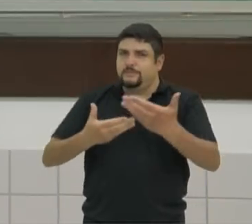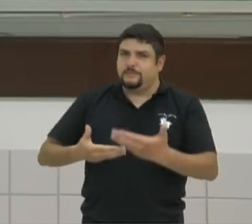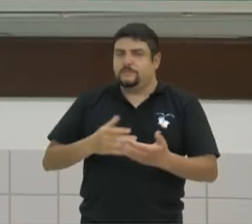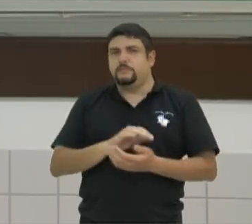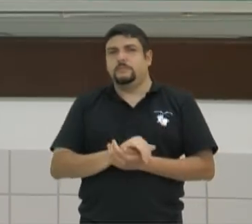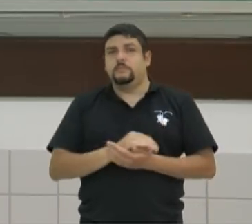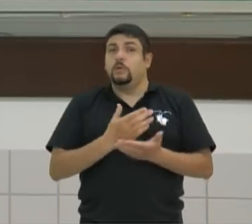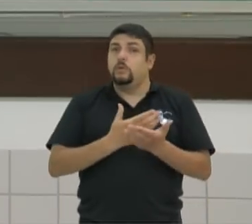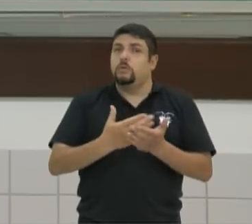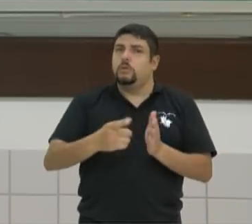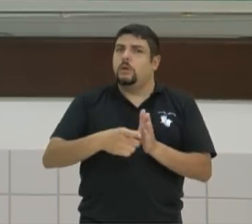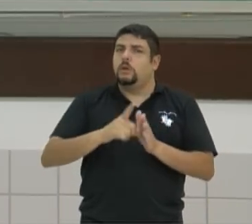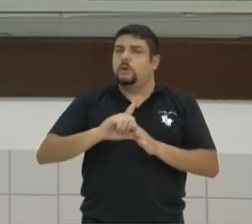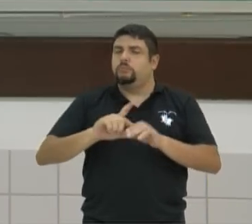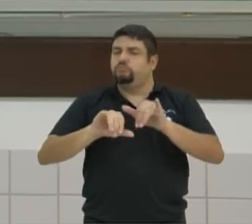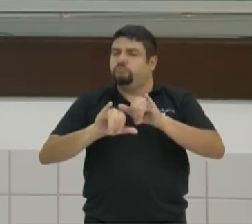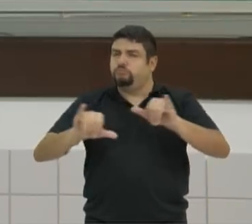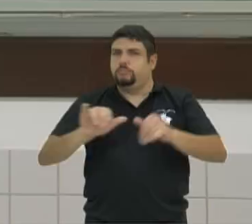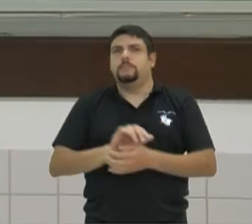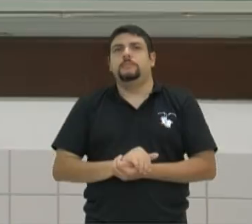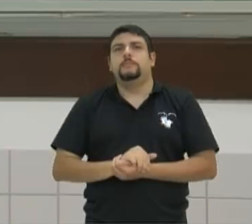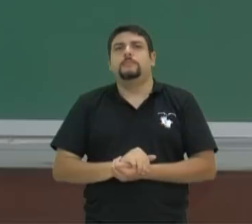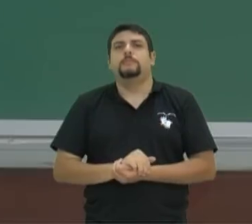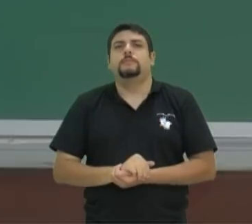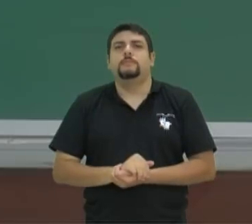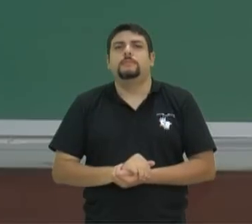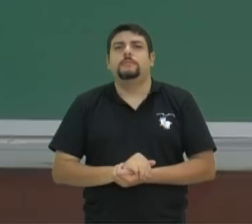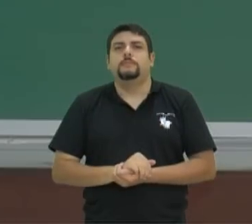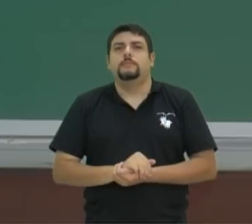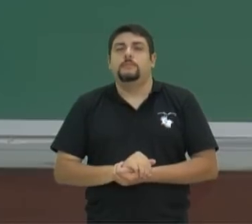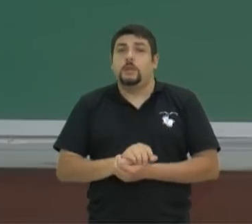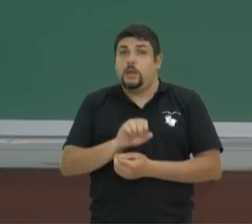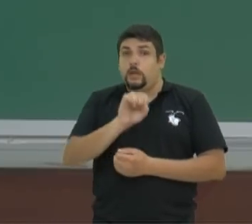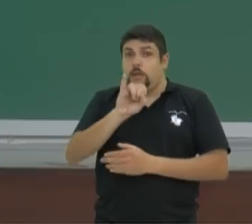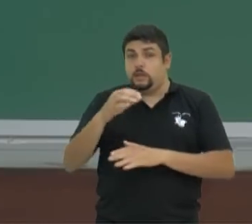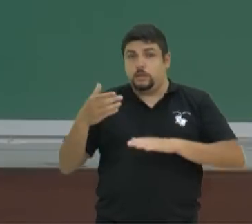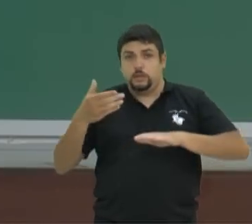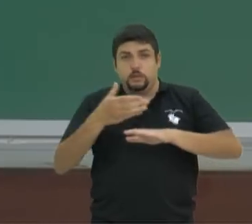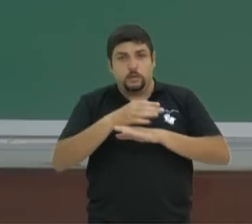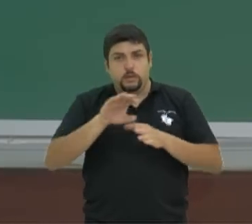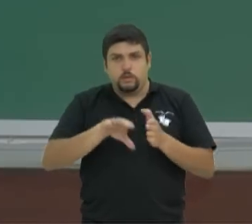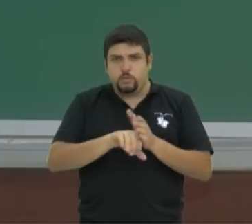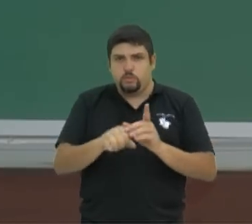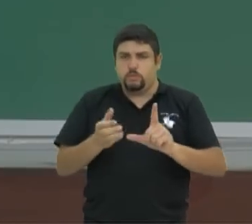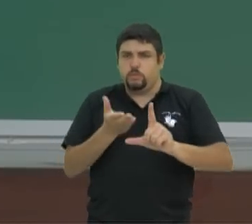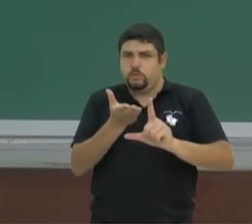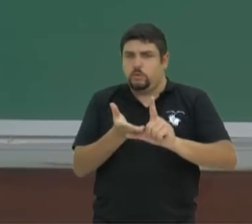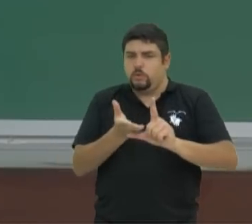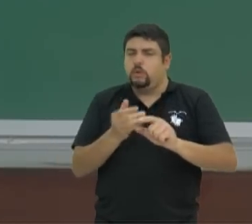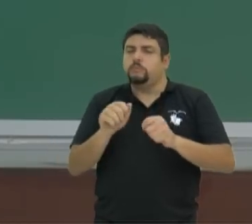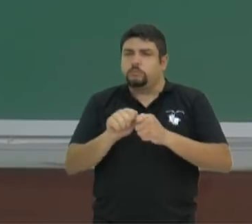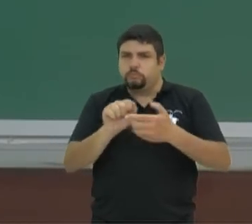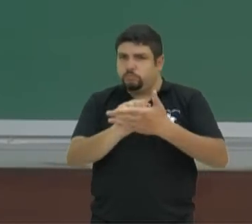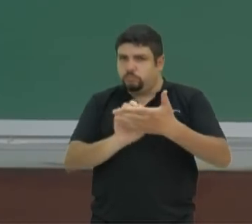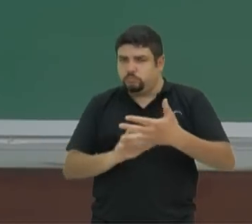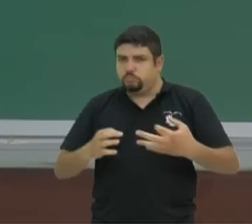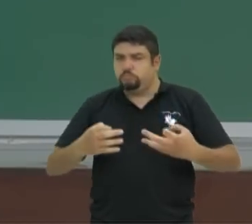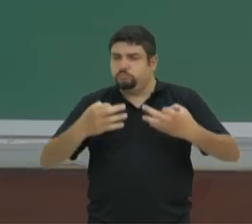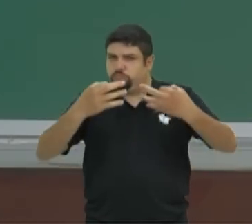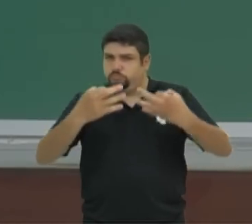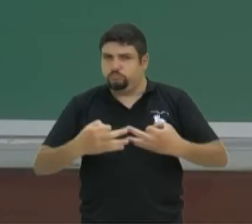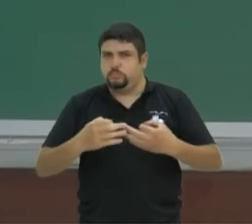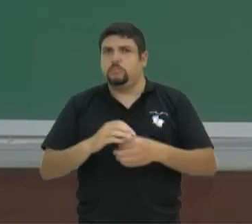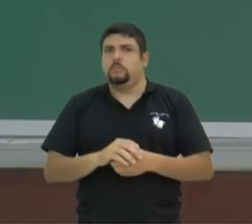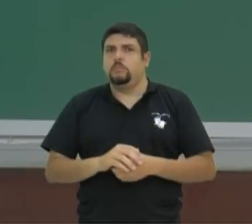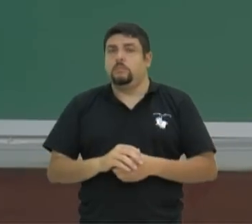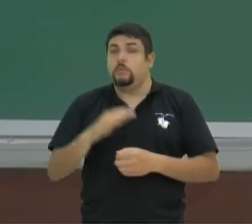alguns recadinhos para você, dá uma olhadinha. Se você tem acesso ao Google Classroom, faça as atividades direitinho, sobretudo a atividade